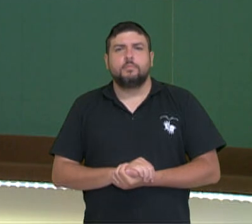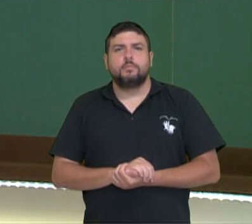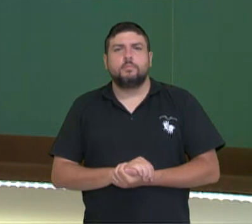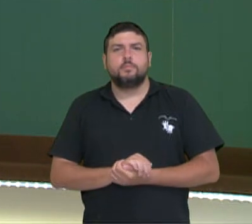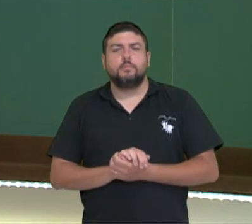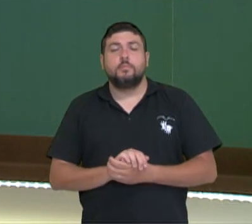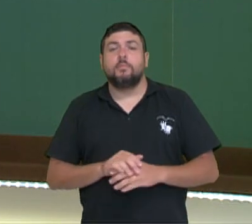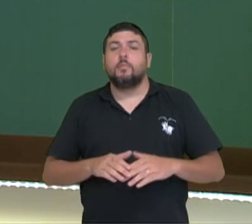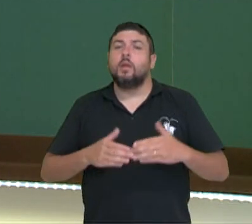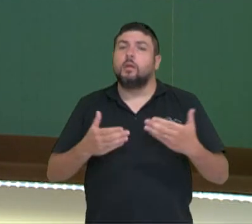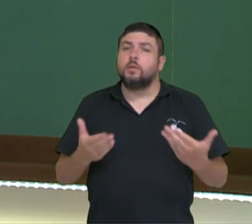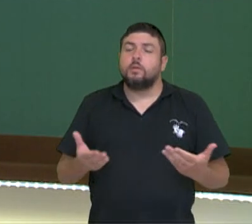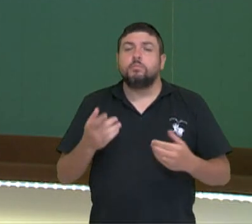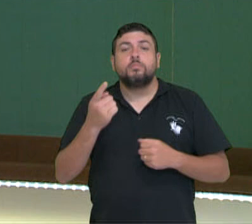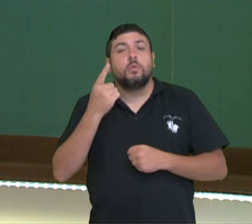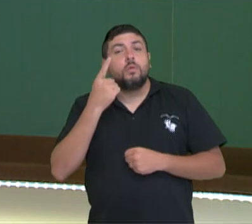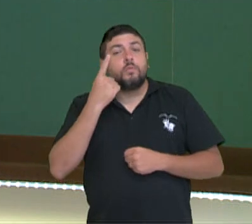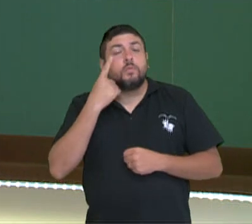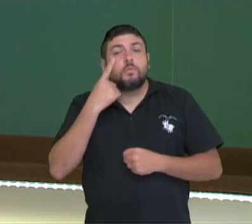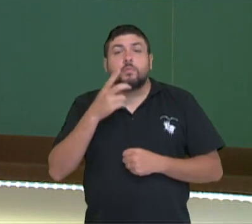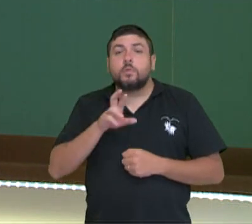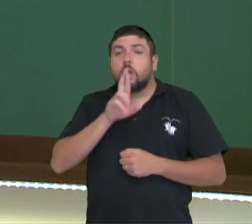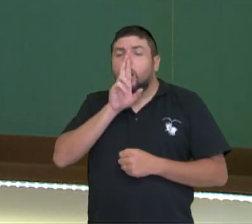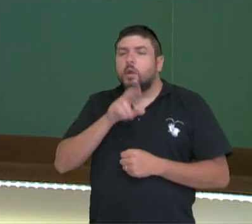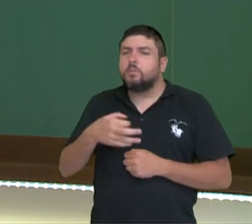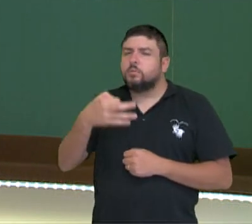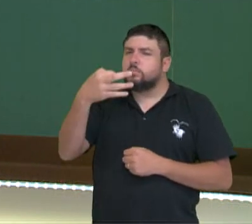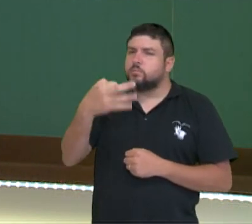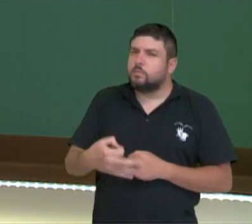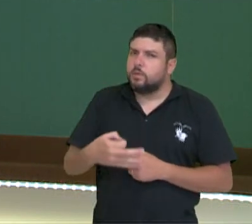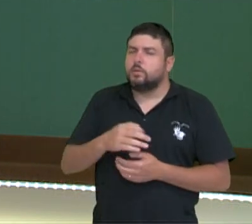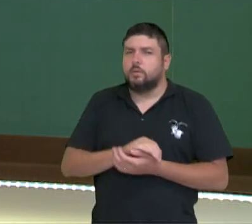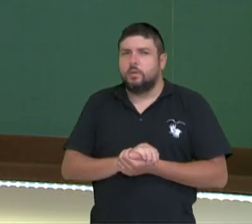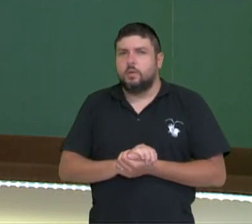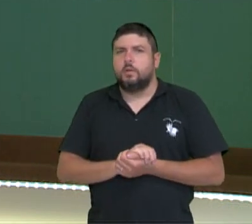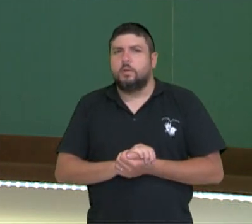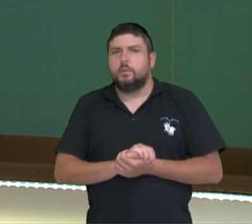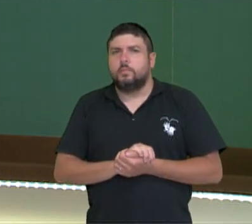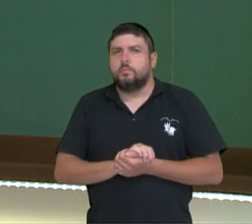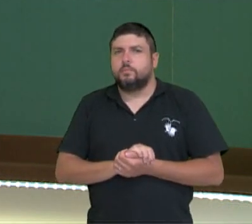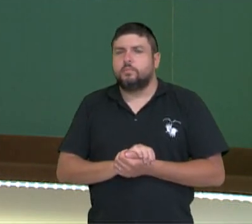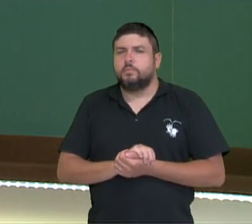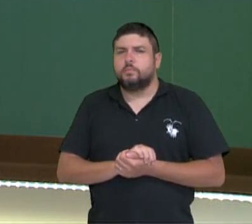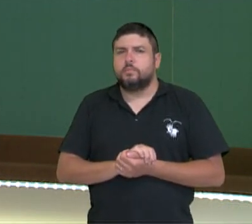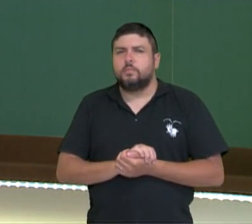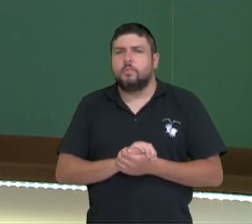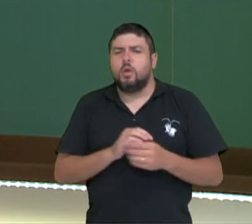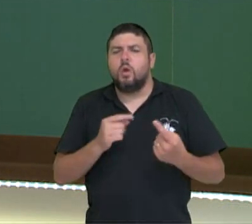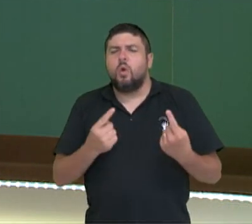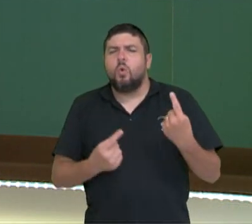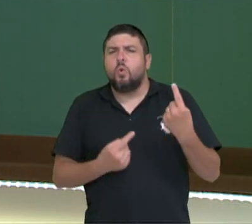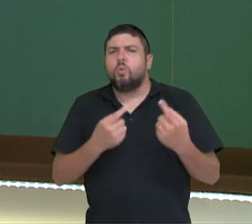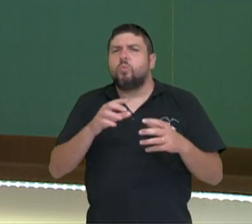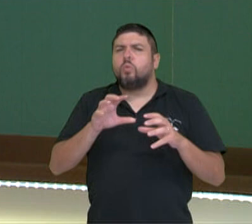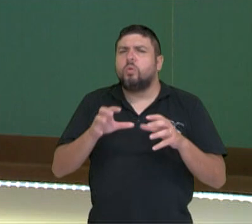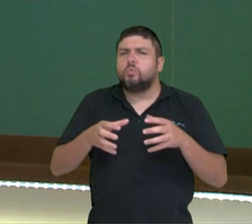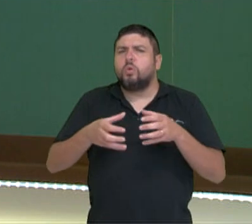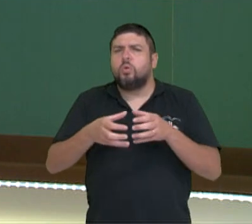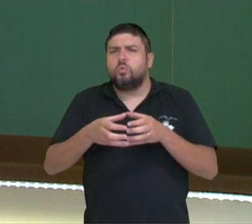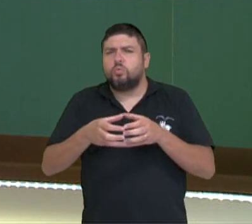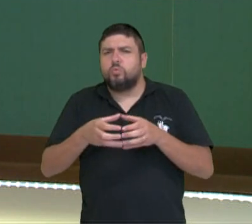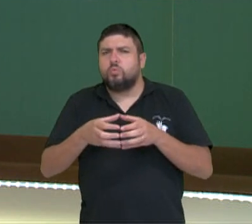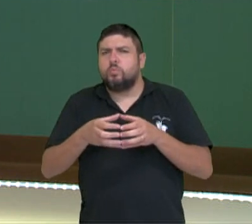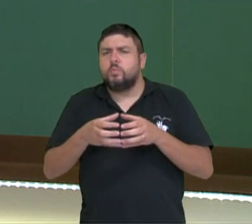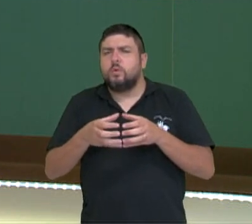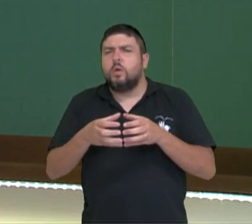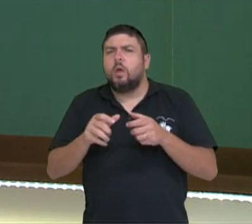Então, pessoal, vamos ver qual é a resposta correta do quiz. A pergunta era a seguinte: que grupo social passou a